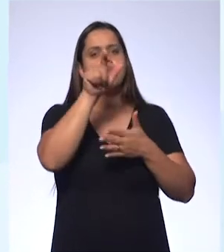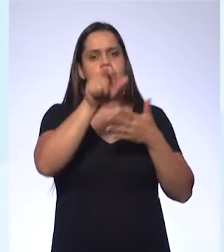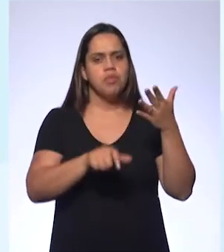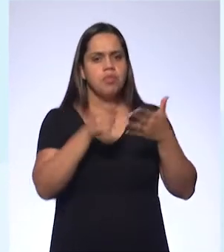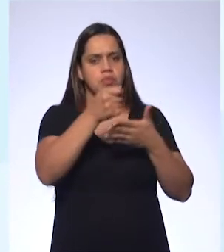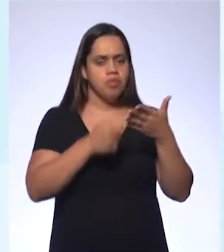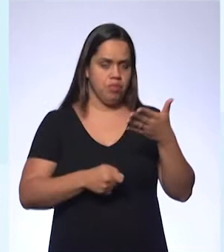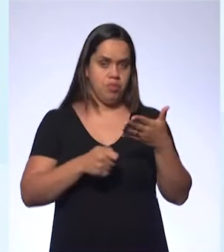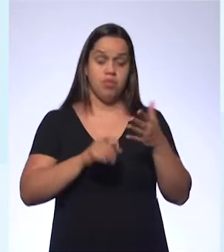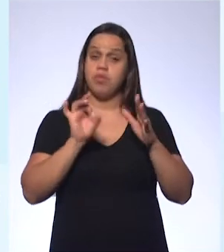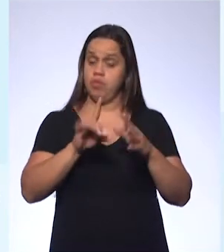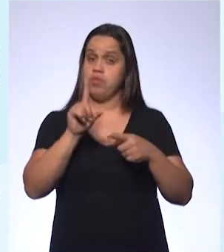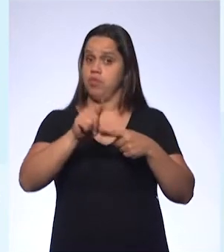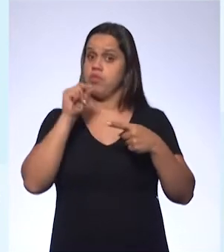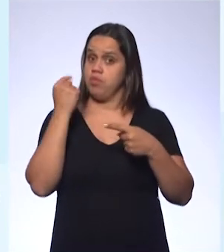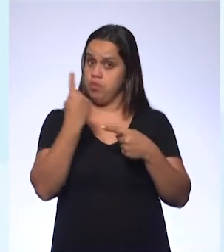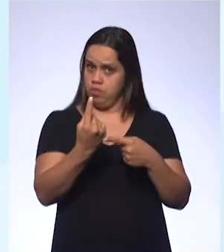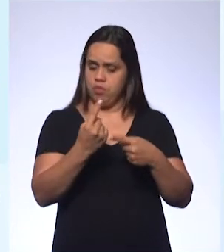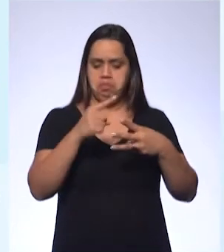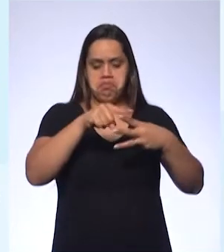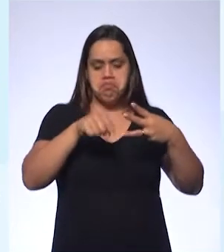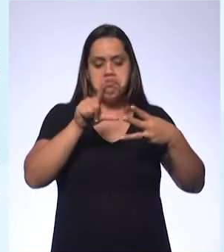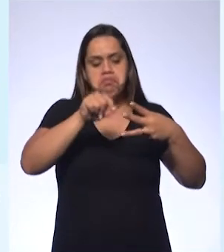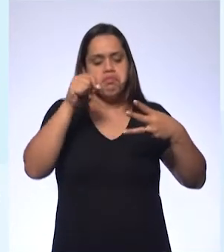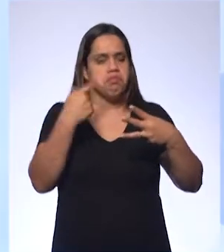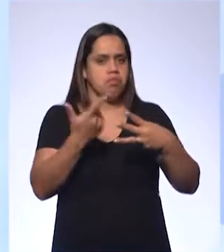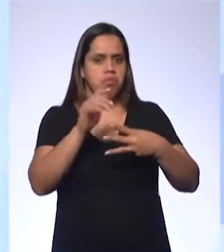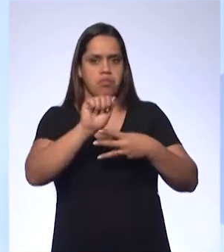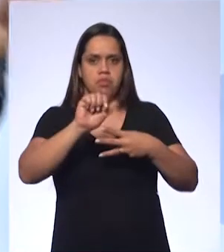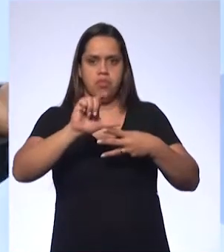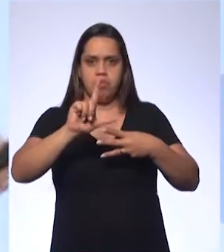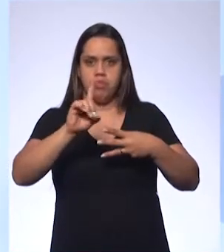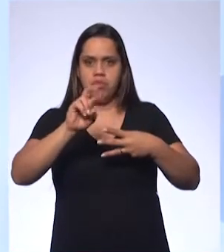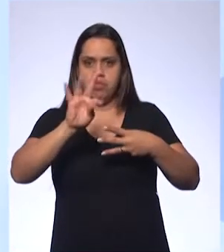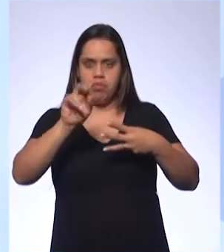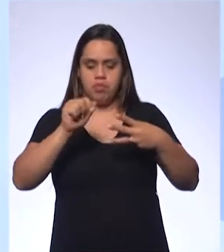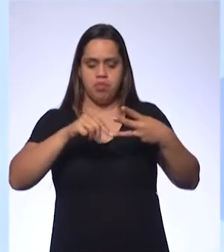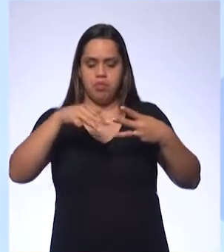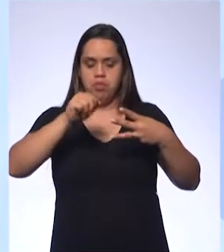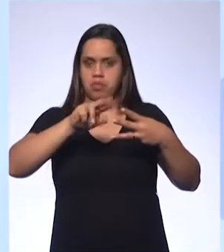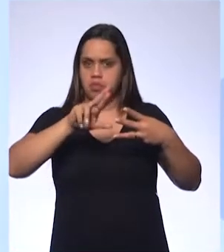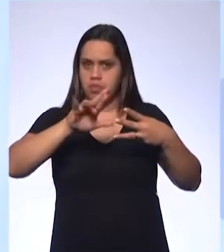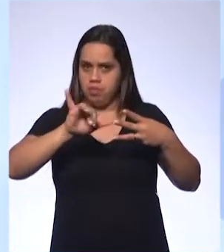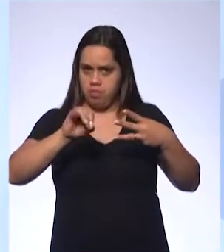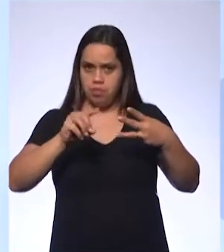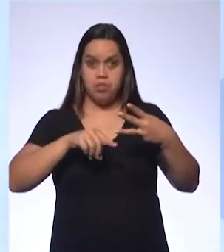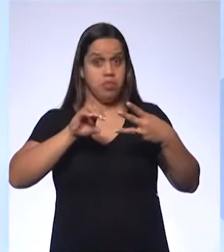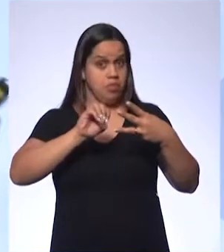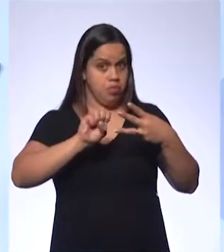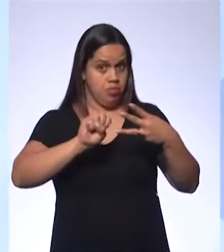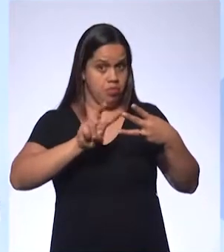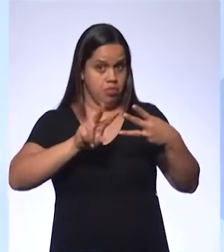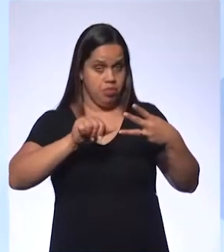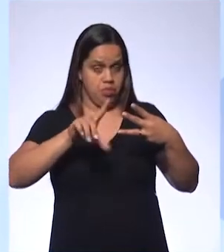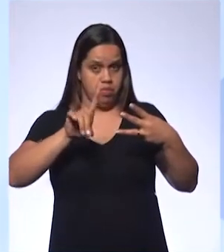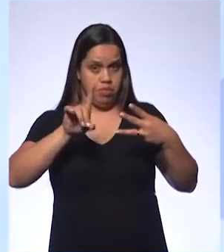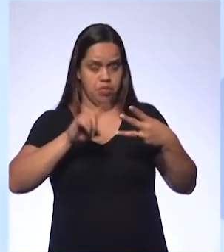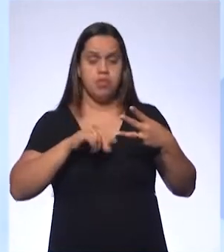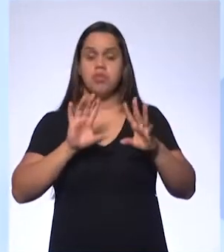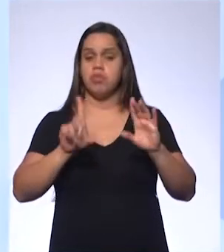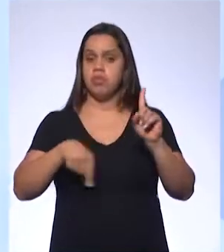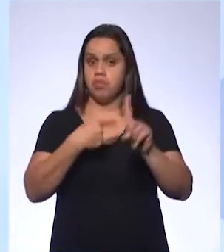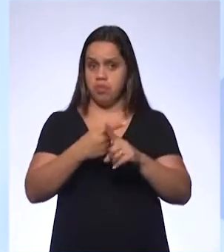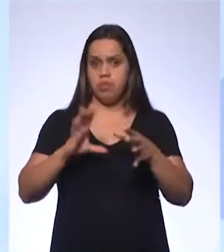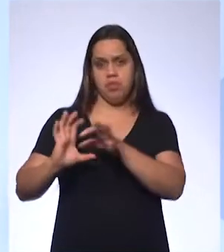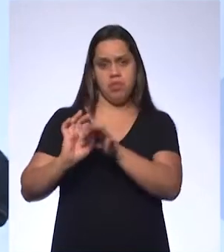podem escolher apenas um autor e um trecho. Pode ser o Alcântara Machado, pode ser o Mário, pode ser o Oswald, tá? E, para uma maior contextualização aí,